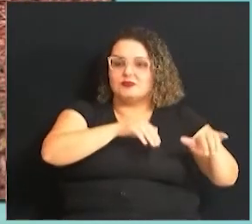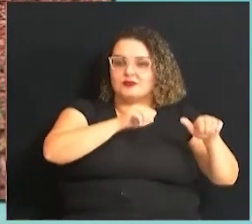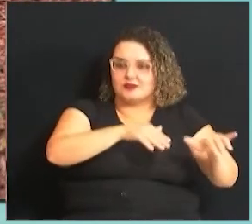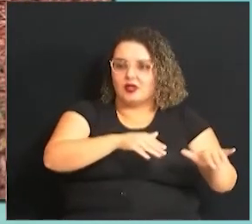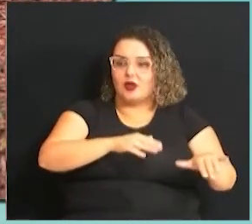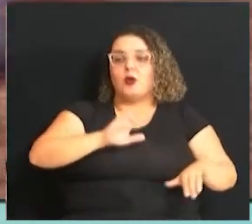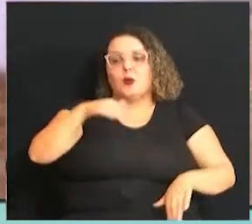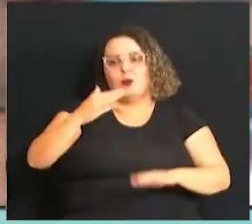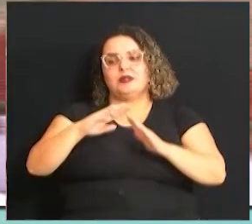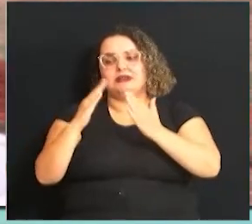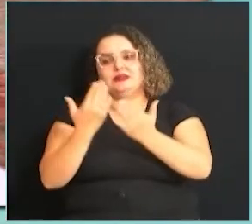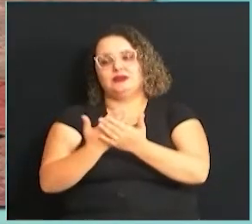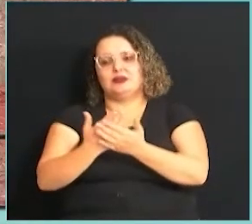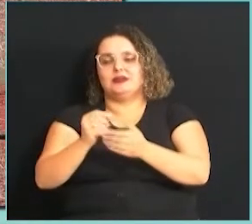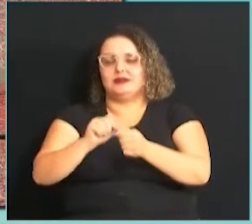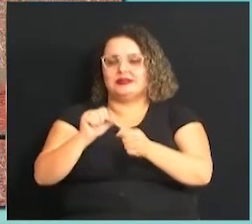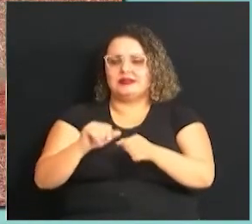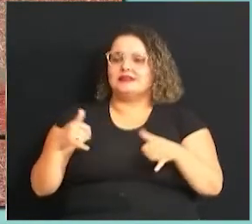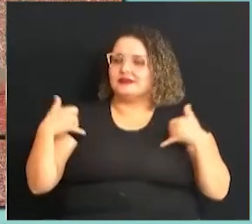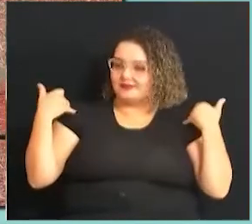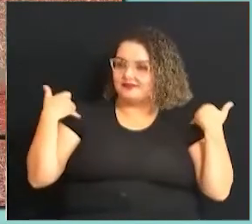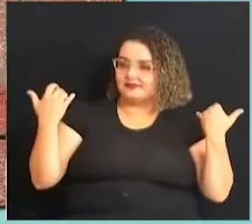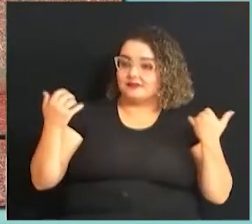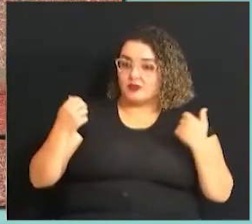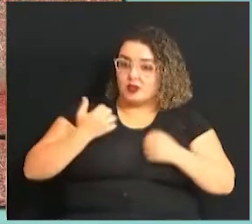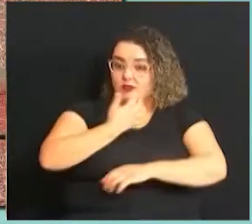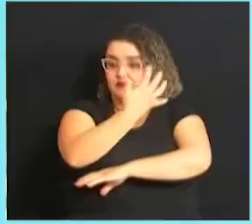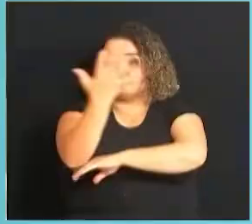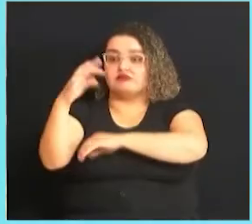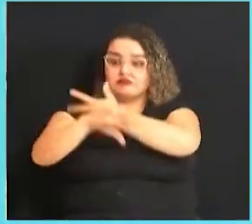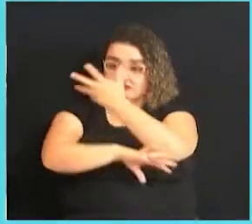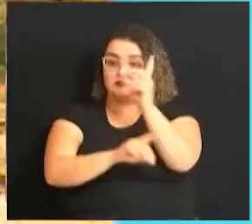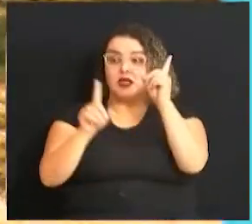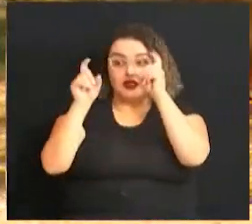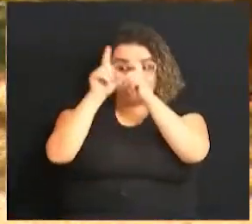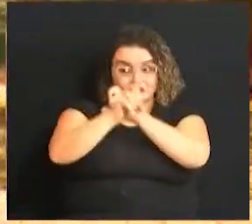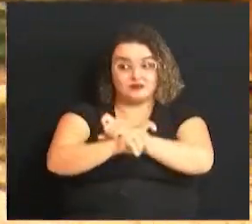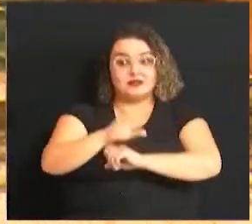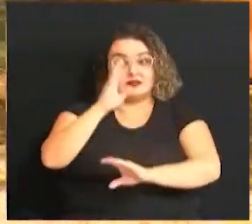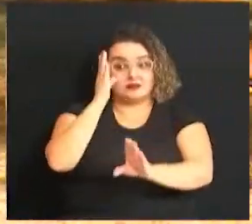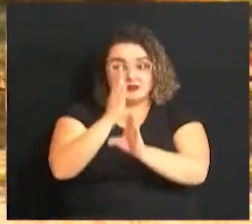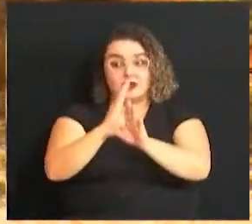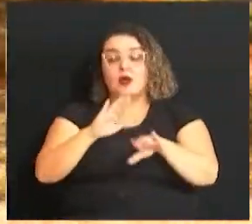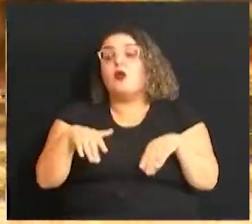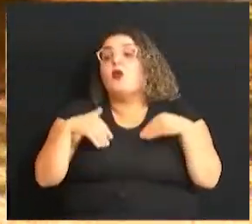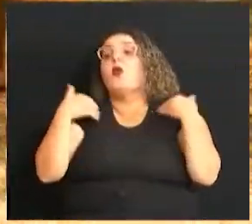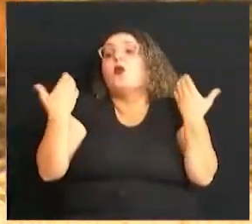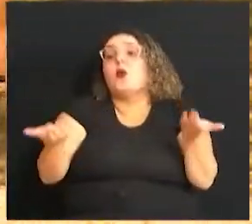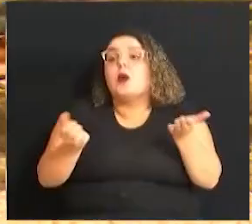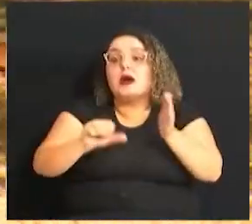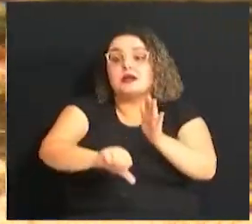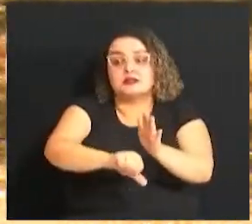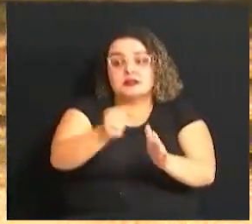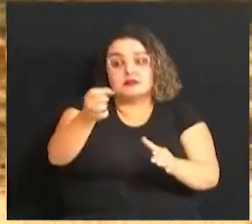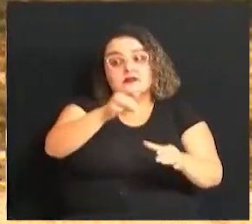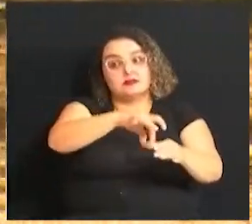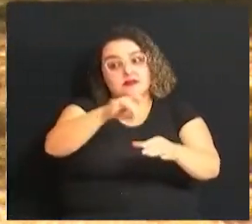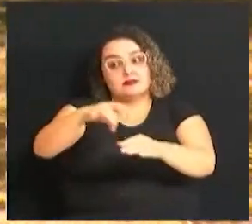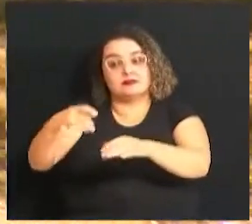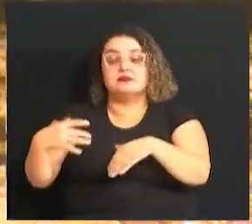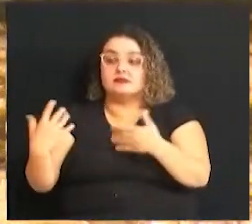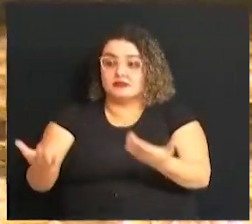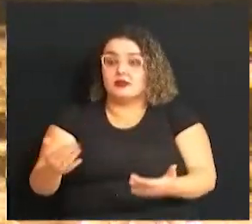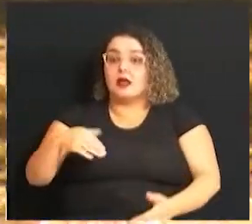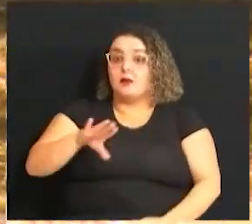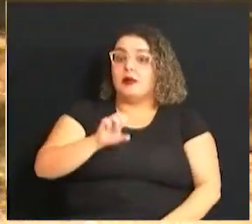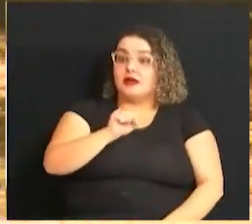de setembro, quando a escola faz aniversário. Pela mata adentro, é difícil identificar quais foram as primeiras a